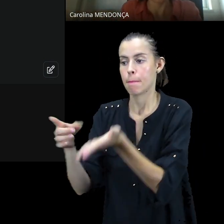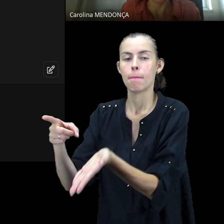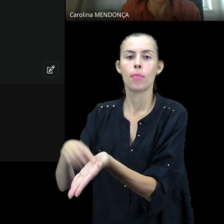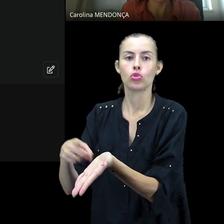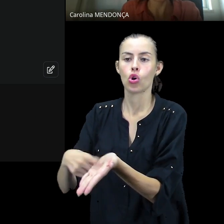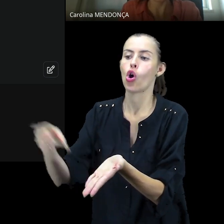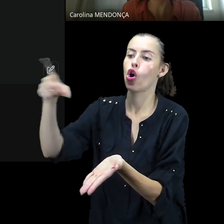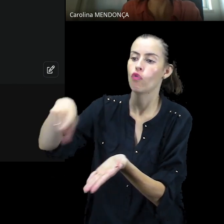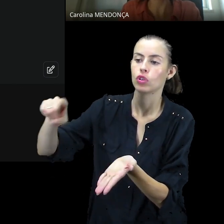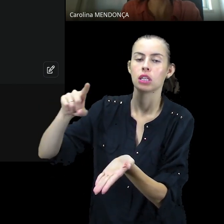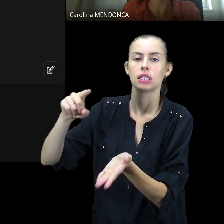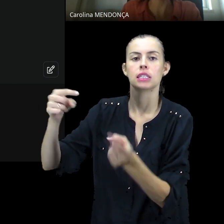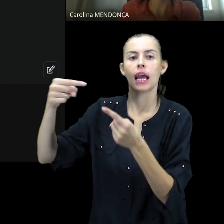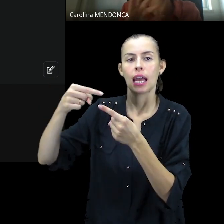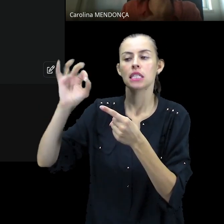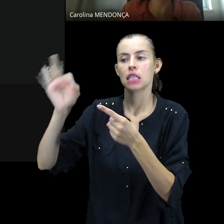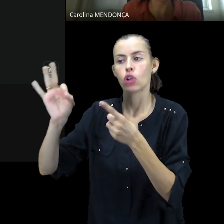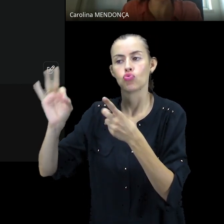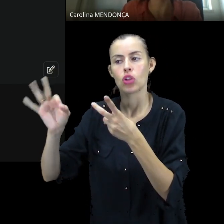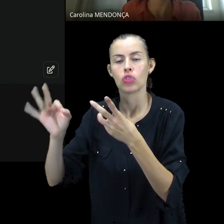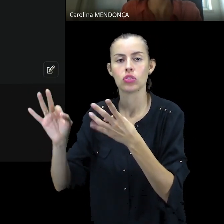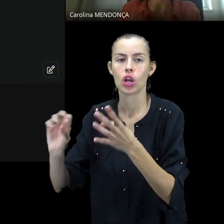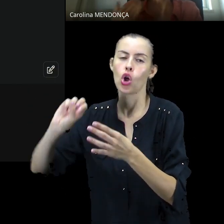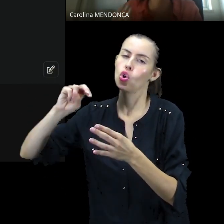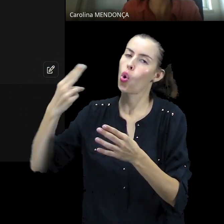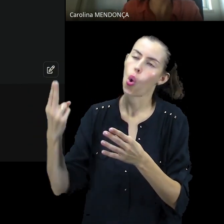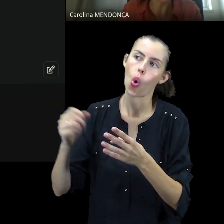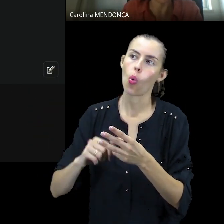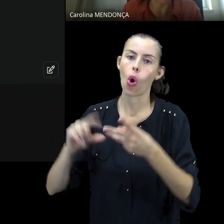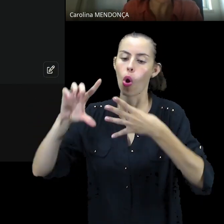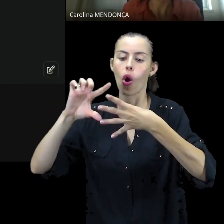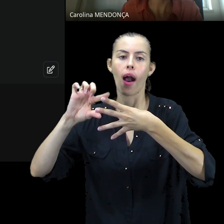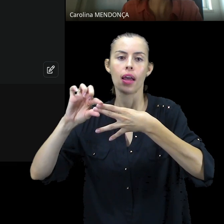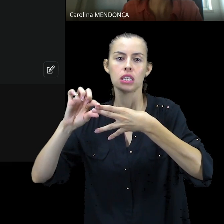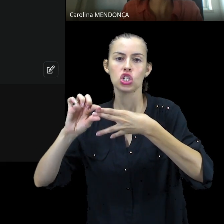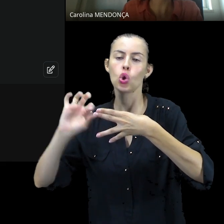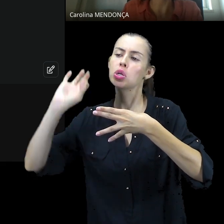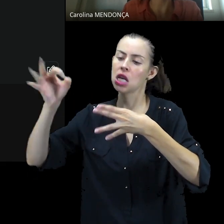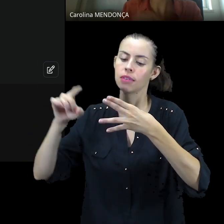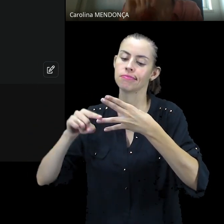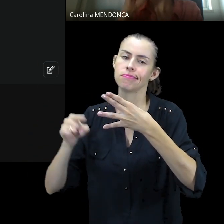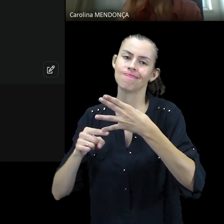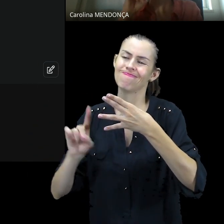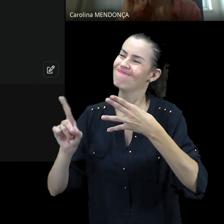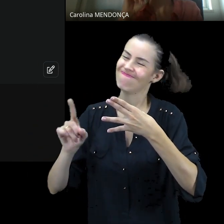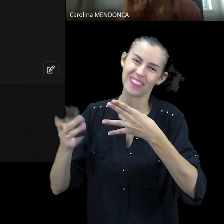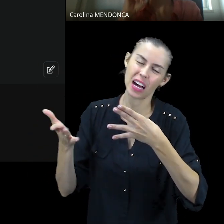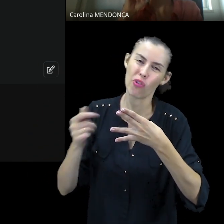educação das relações étnico-raciais, e assim por diante. É uma lista sugestiva que os cursos podem